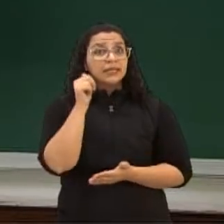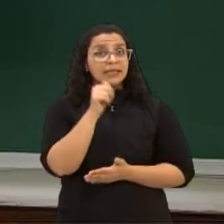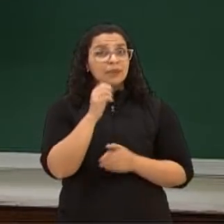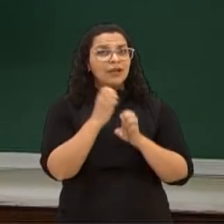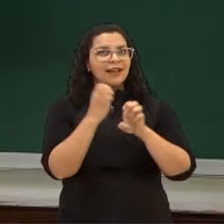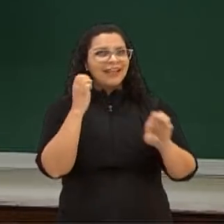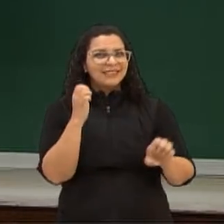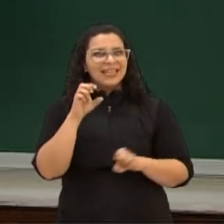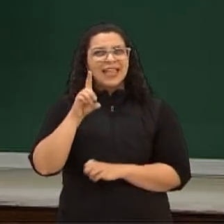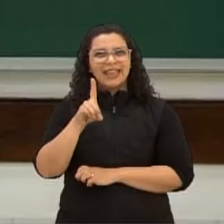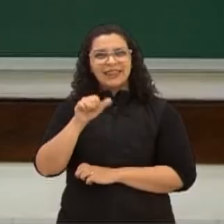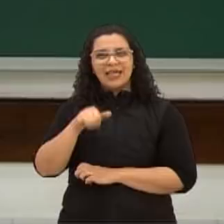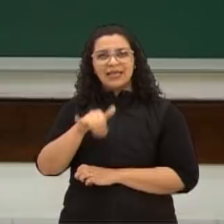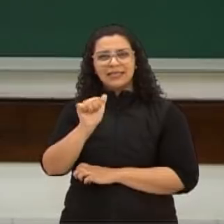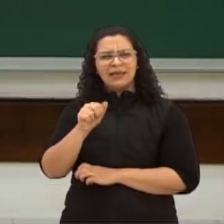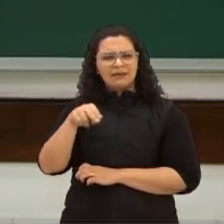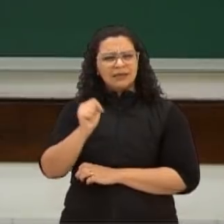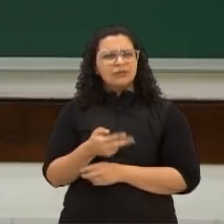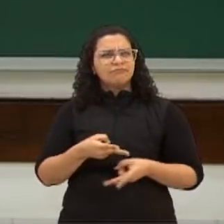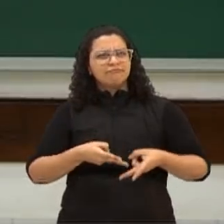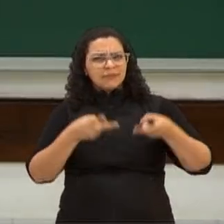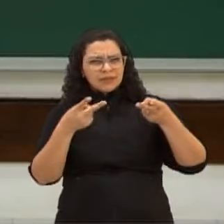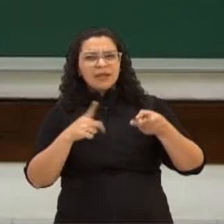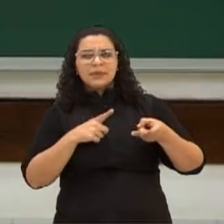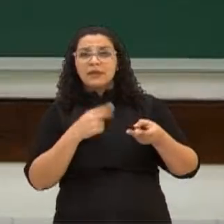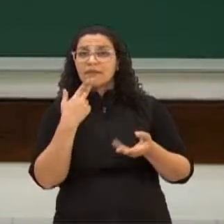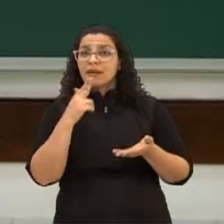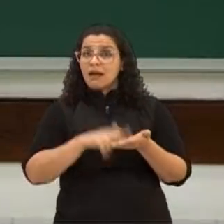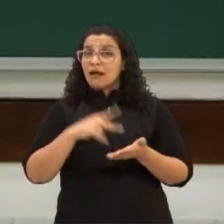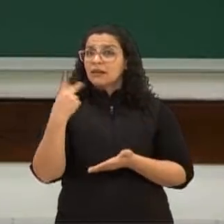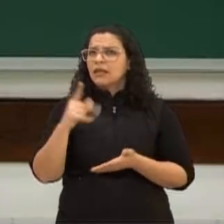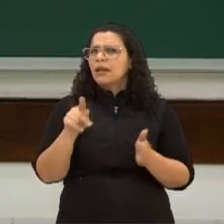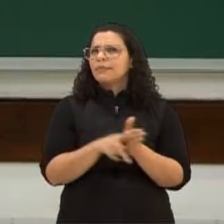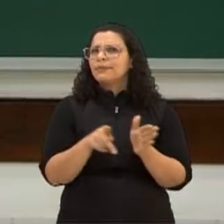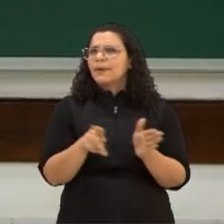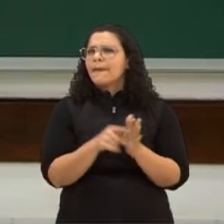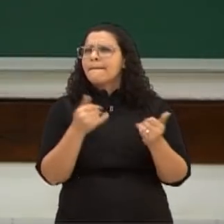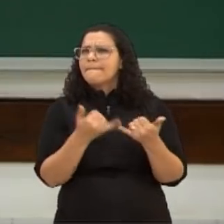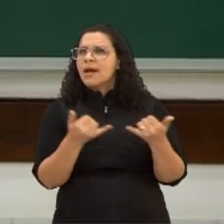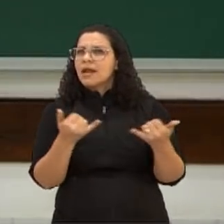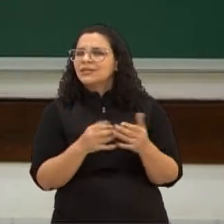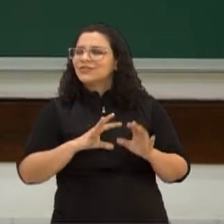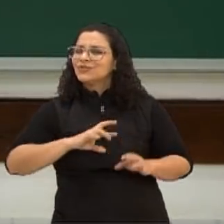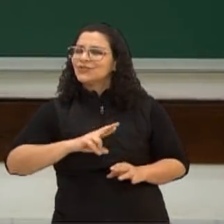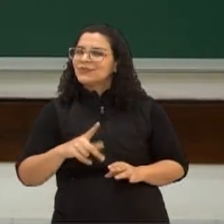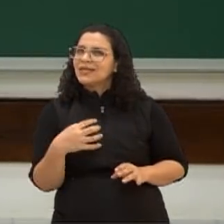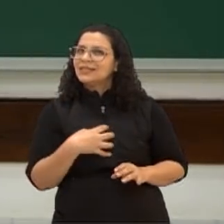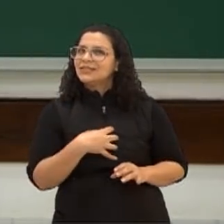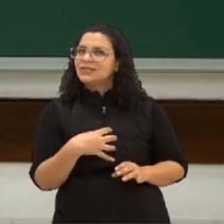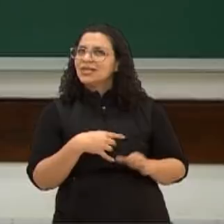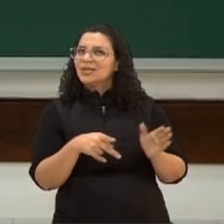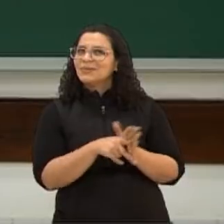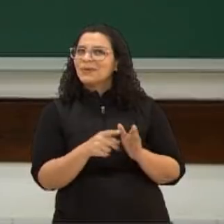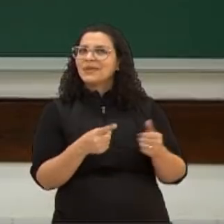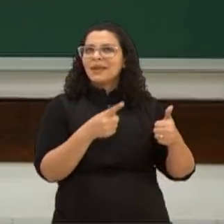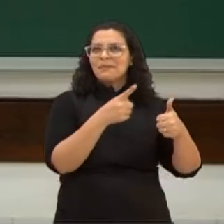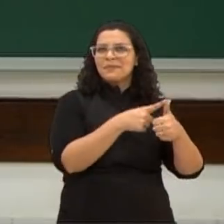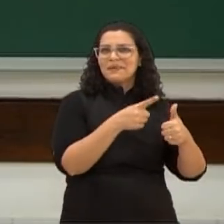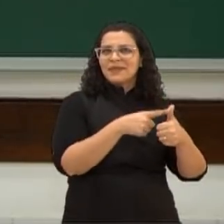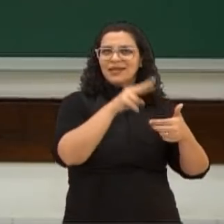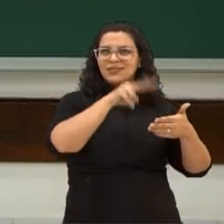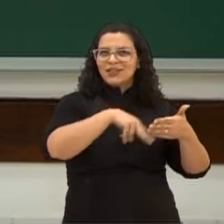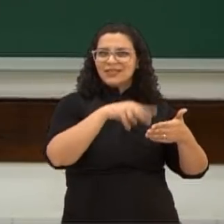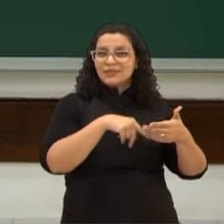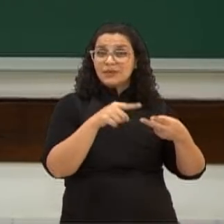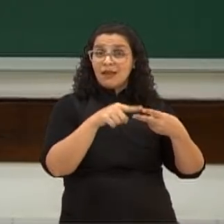que a Daiane escreveu. A gente já percebe na carta dela um tom diferente daquela primeira carta que nós lemos,